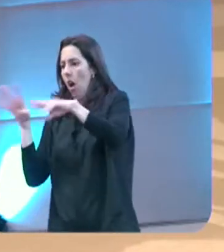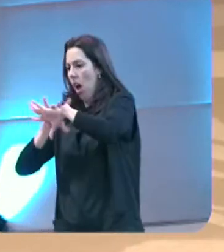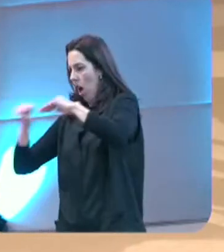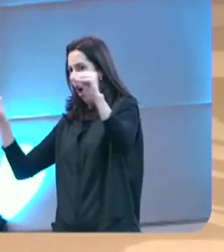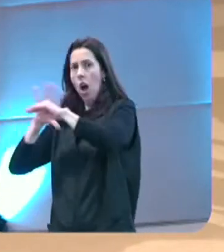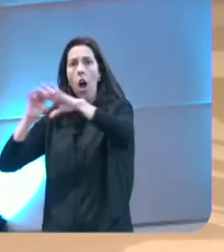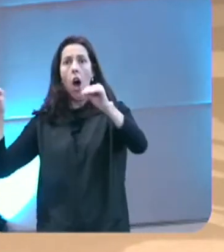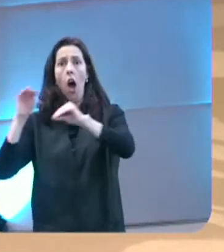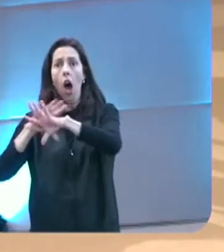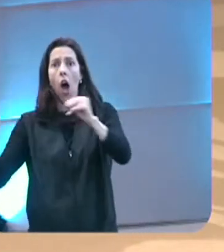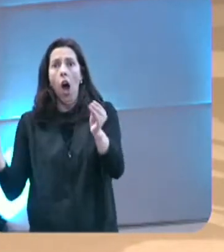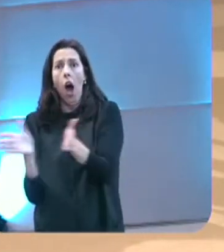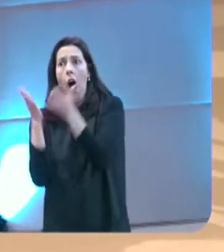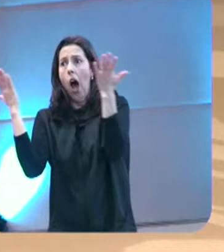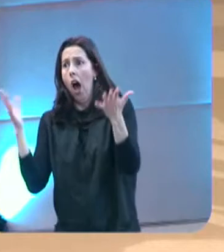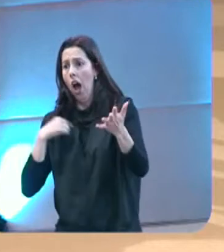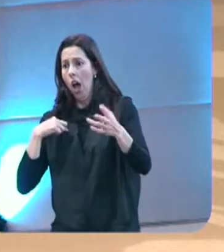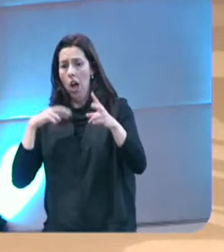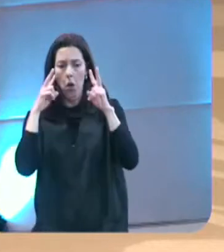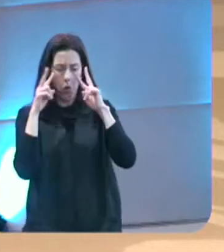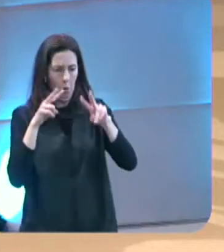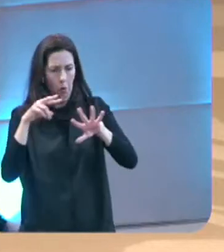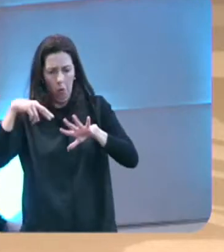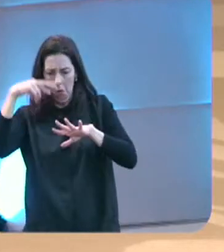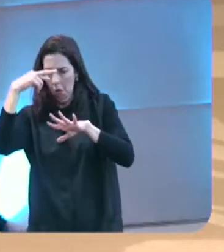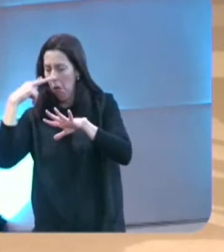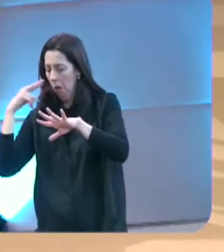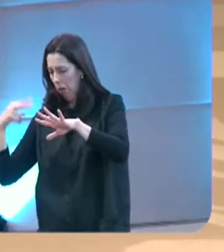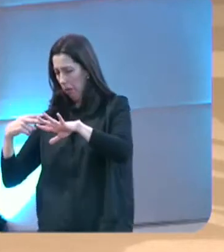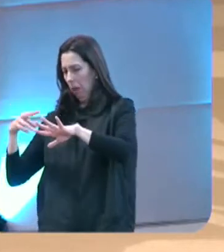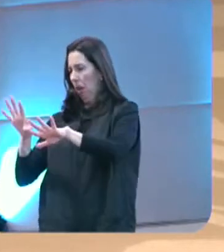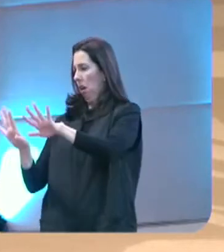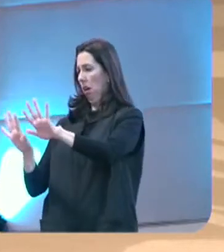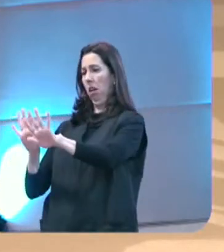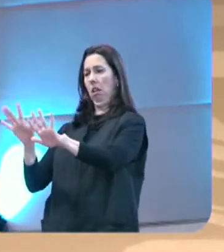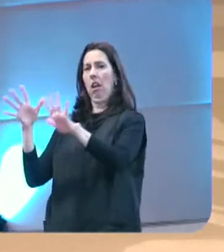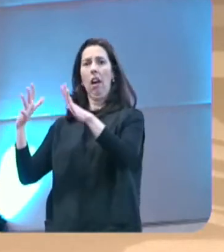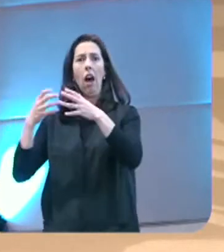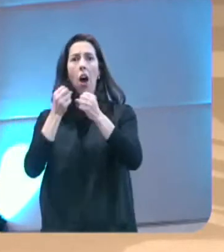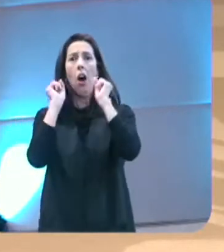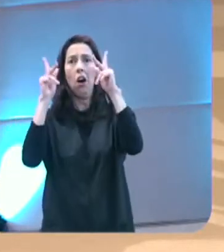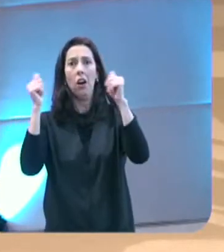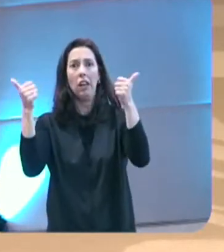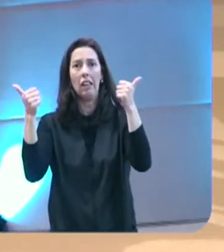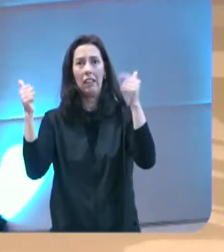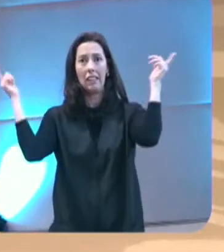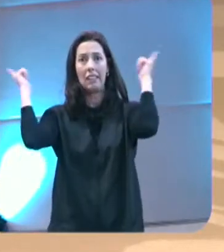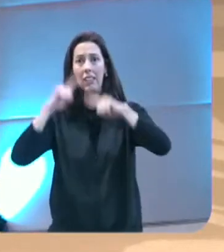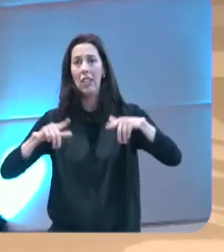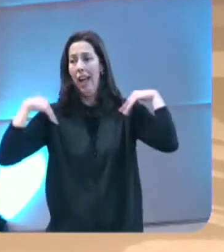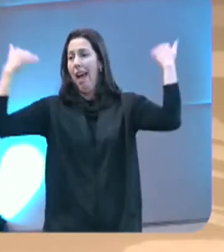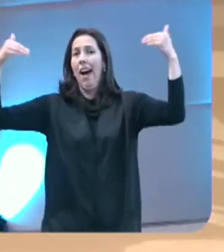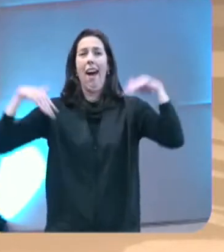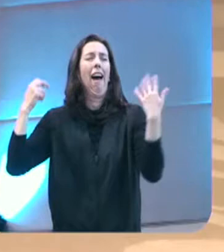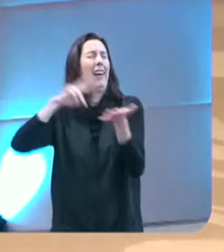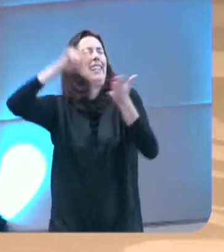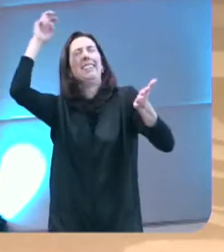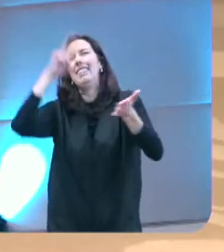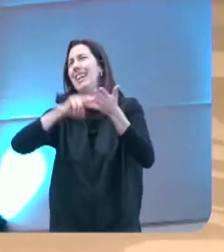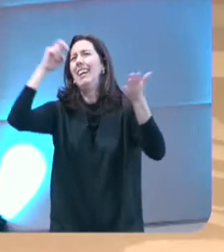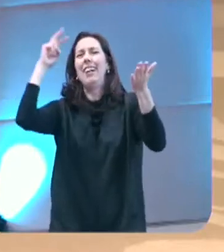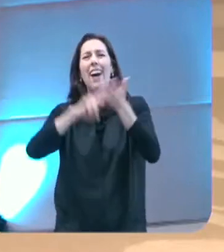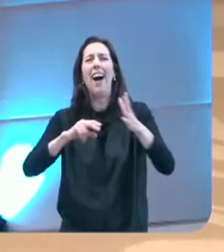Eu imagino eles olharem para os seus dedos, olharem uns para os outros com admiração, com alegria, com júbilo, não é?